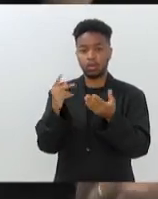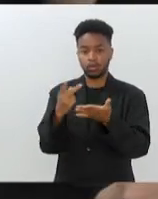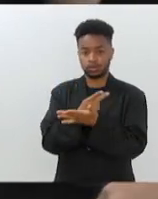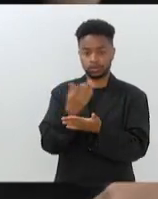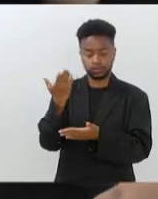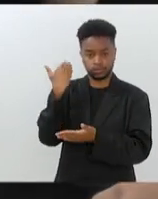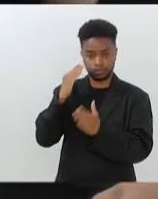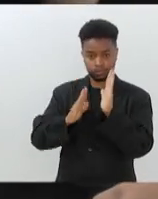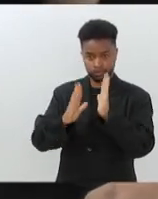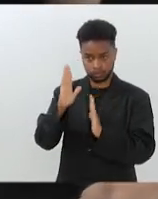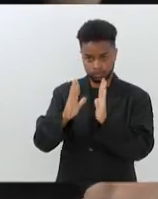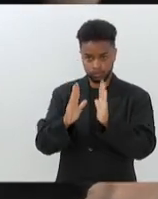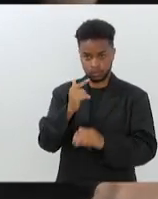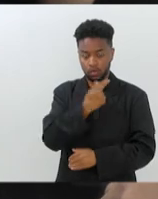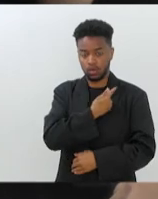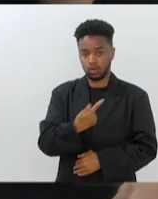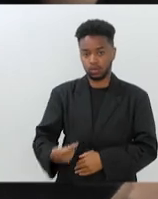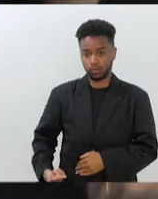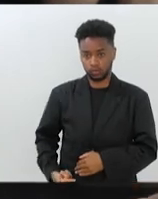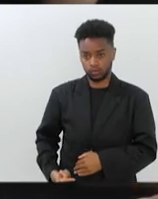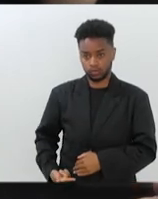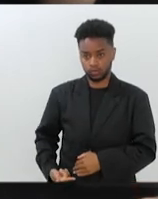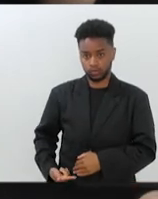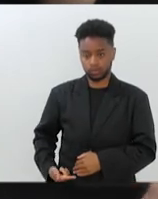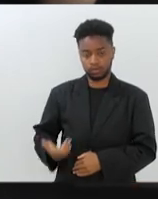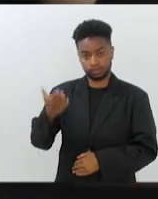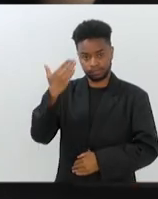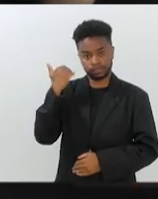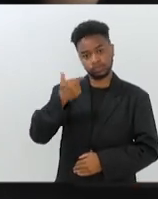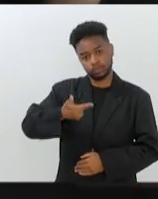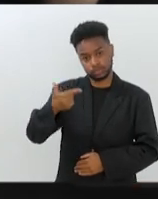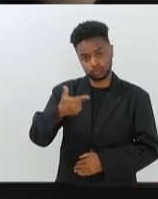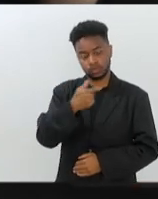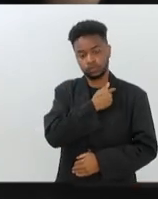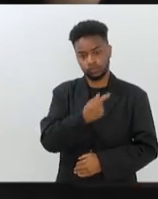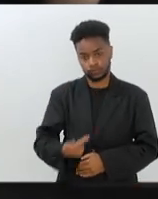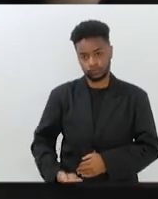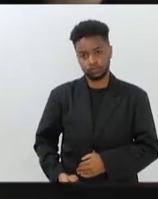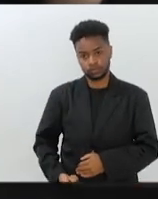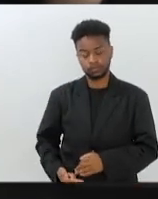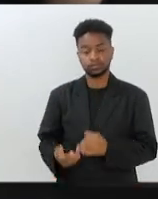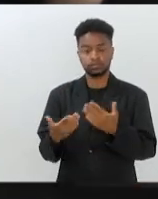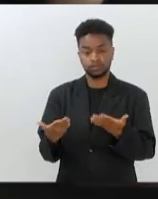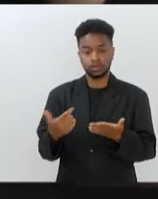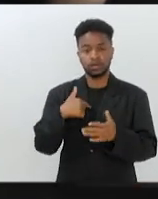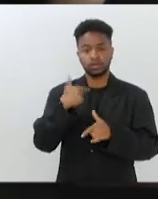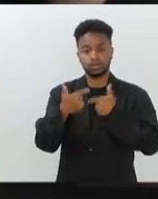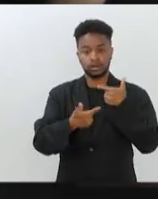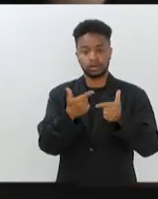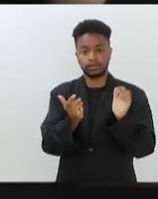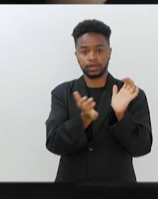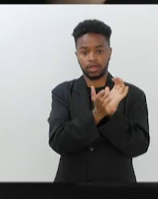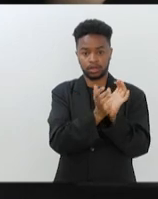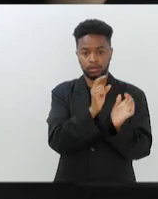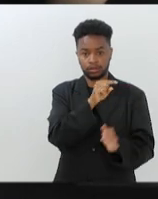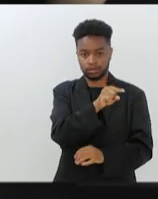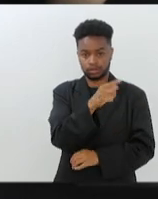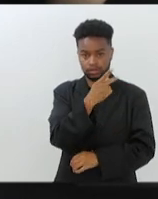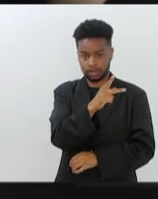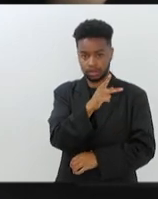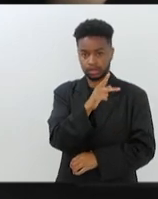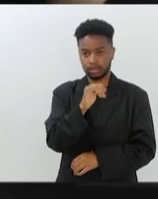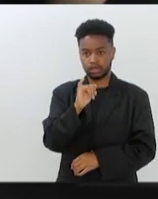época o o governador era vice-governador na verdade eu trabalhava na equipe do Igor como